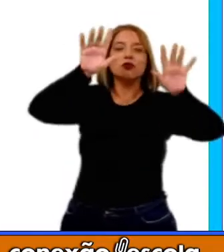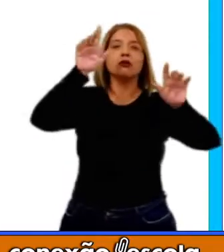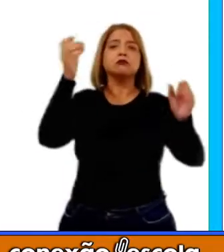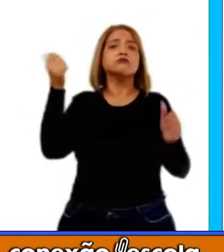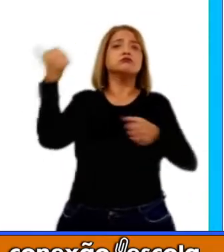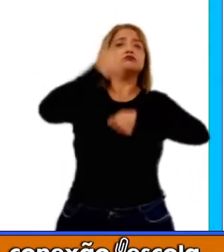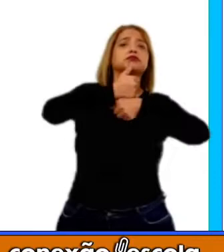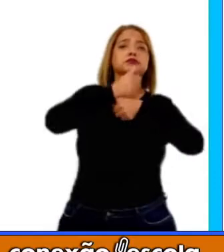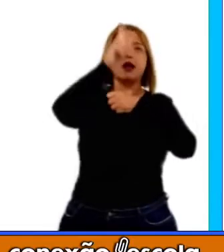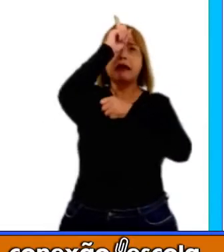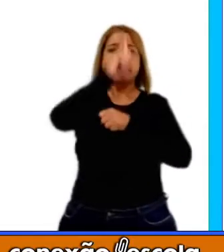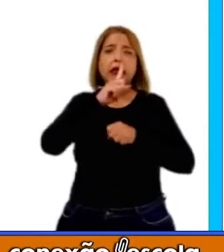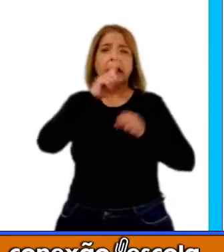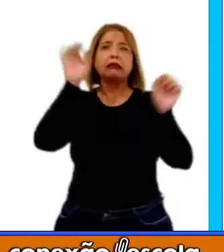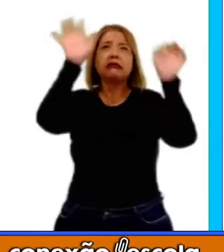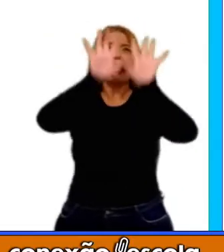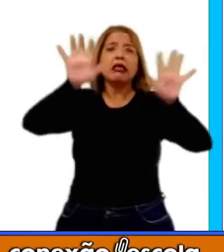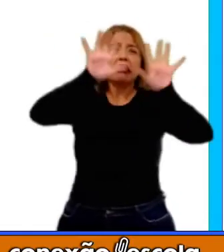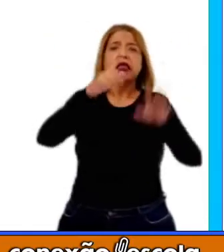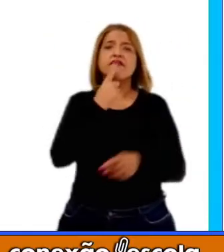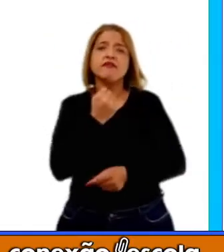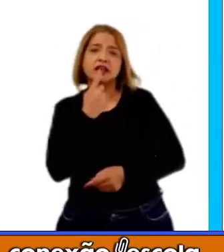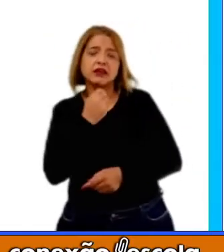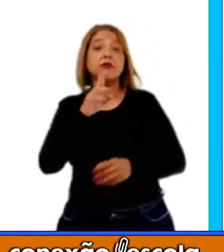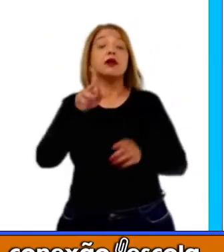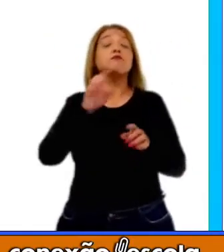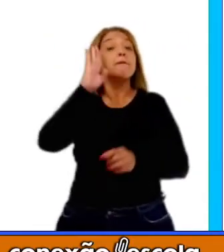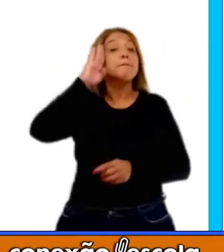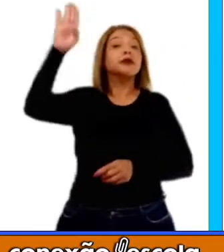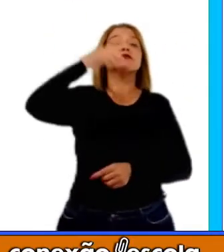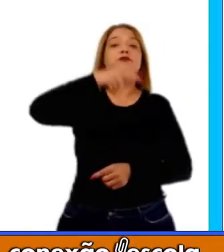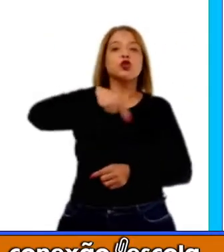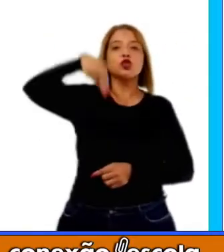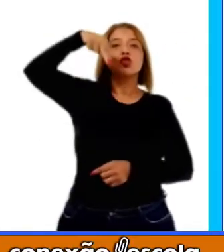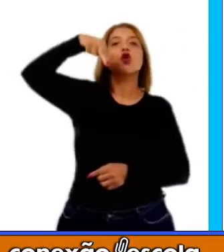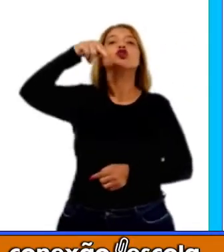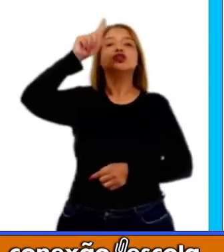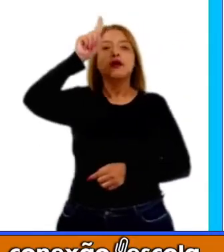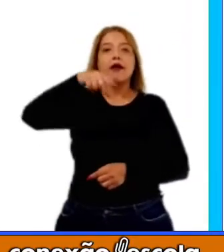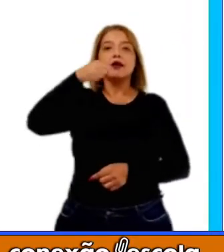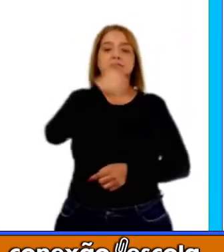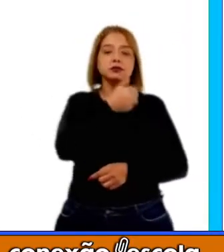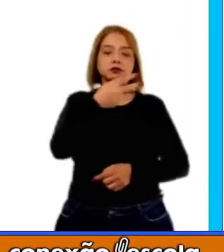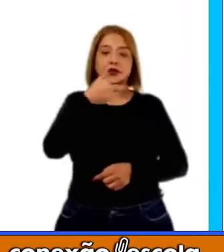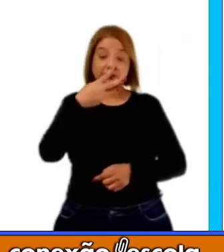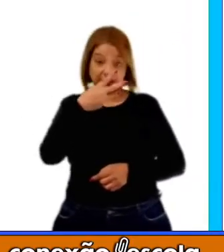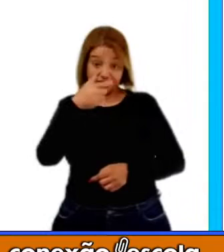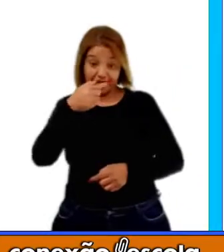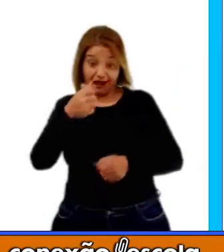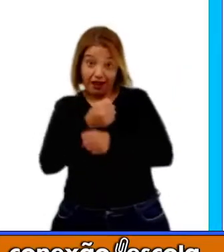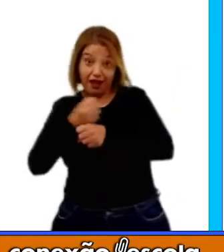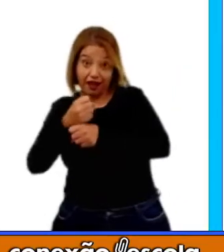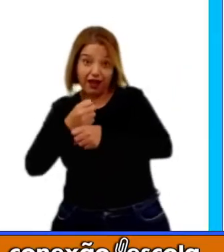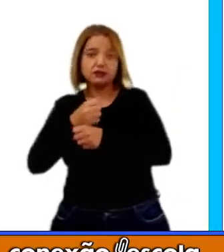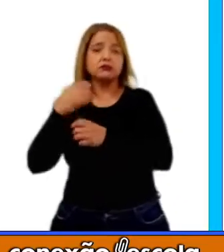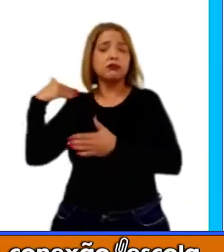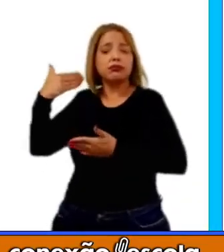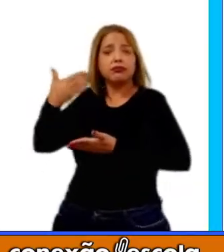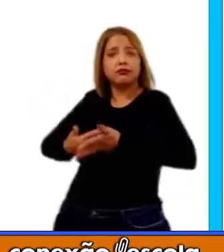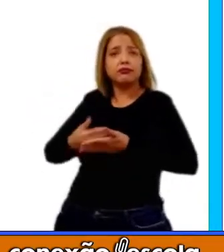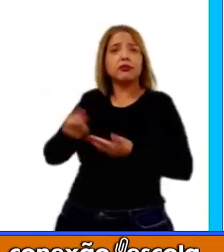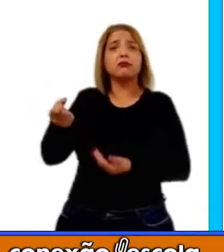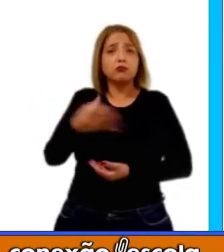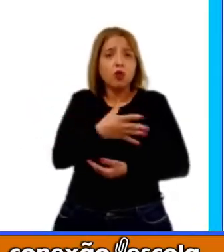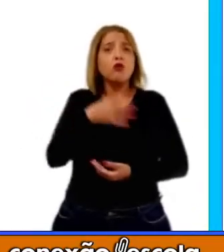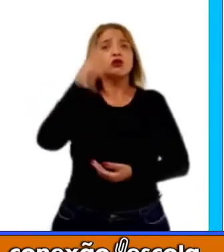pelo vermelho, principalmente na parte norte, nos últimos 137 anos. Pouquíssimo tempo para a história do planeta.